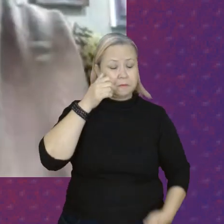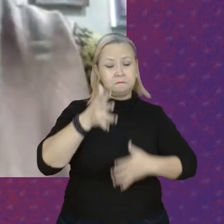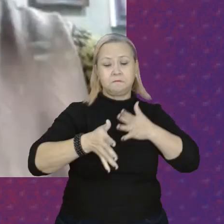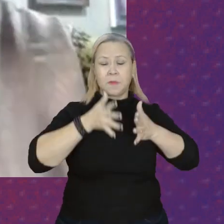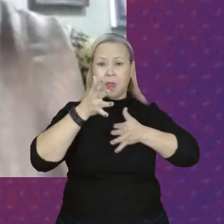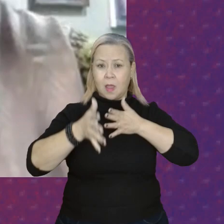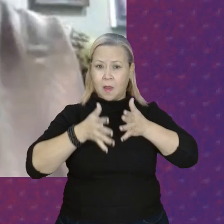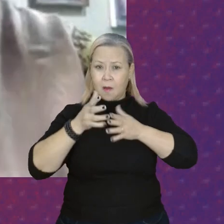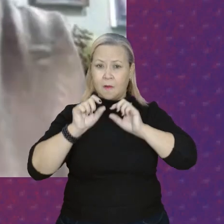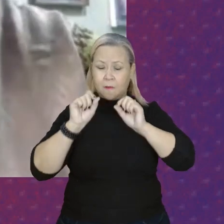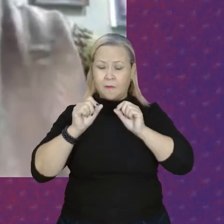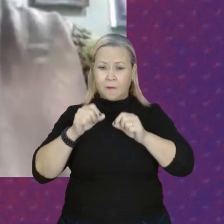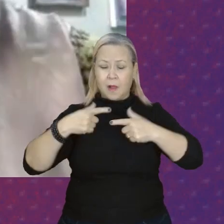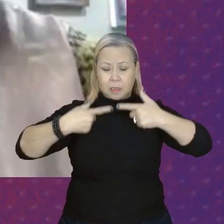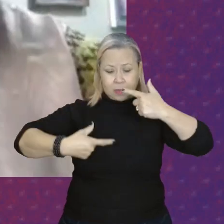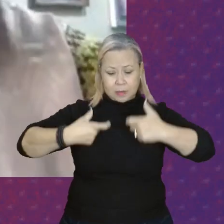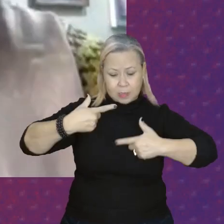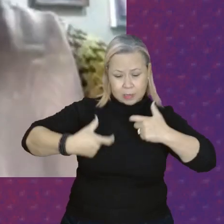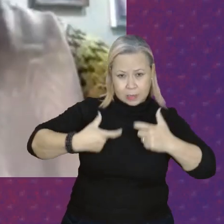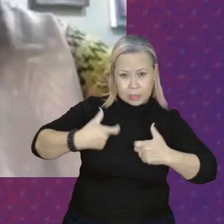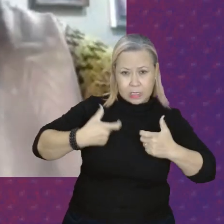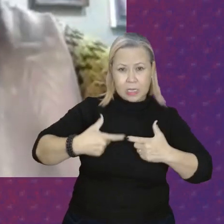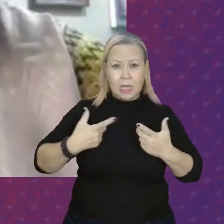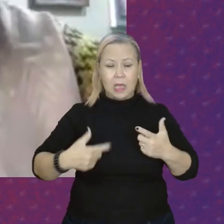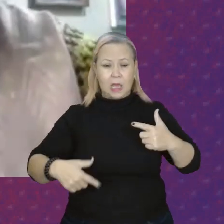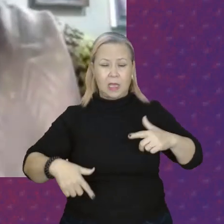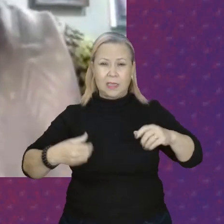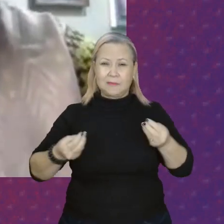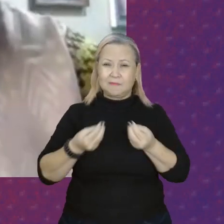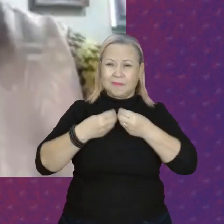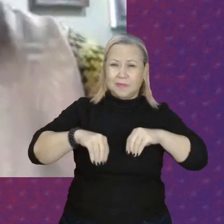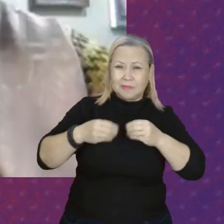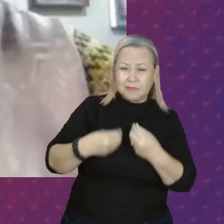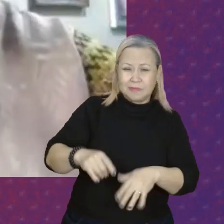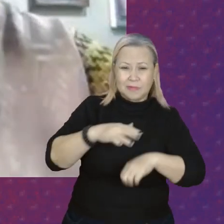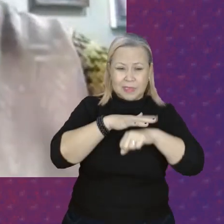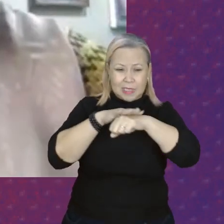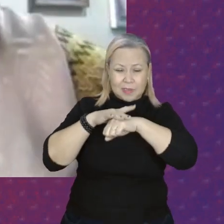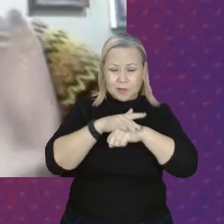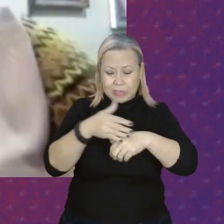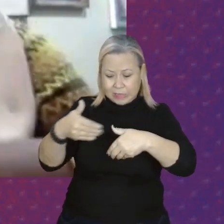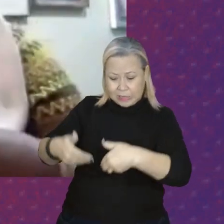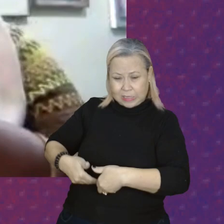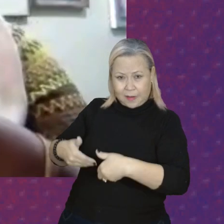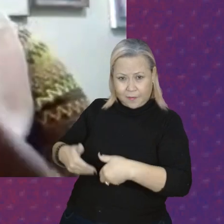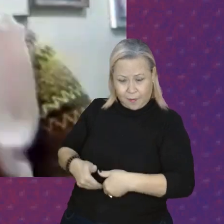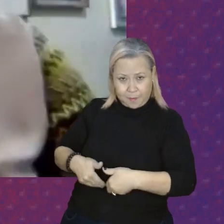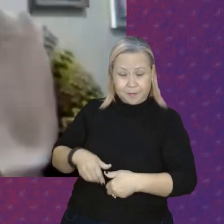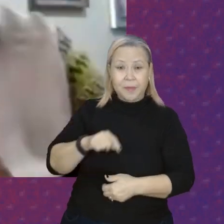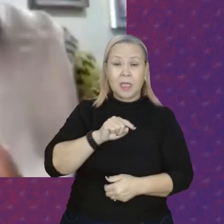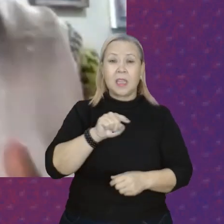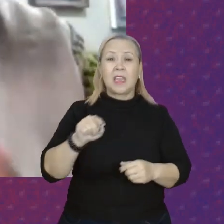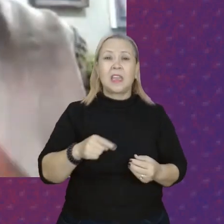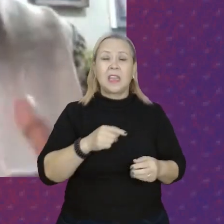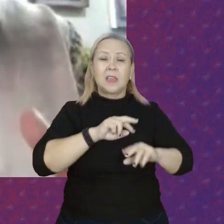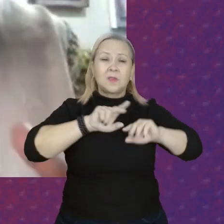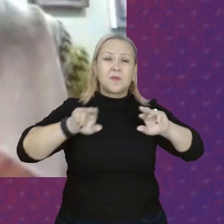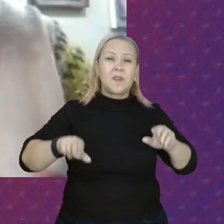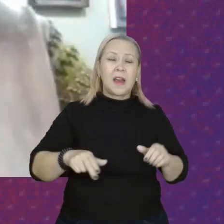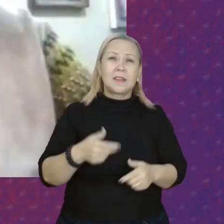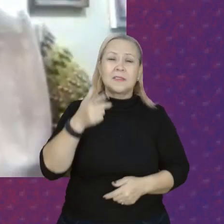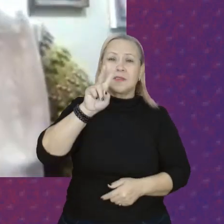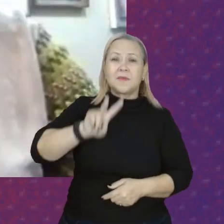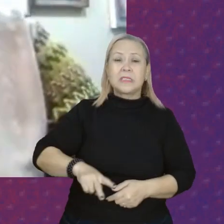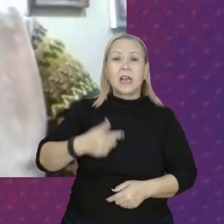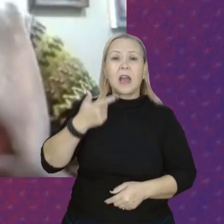falando das guerras, das catástrofes, das doenças, da fome. E isso, muitas vezes, era repetido